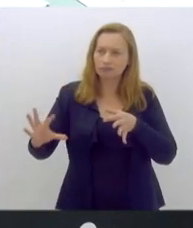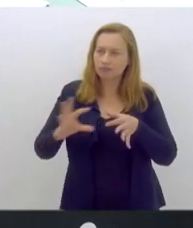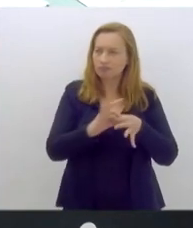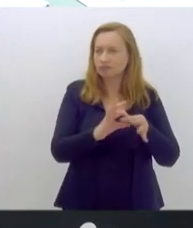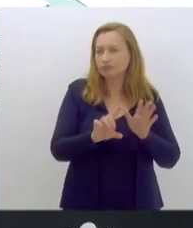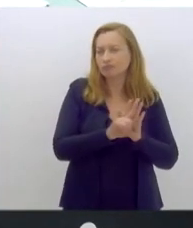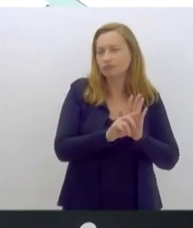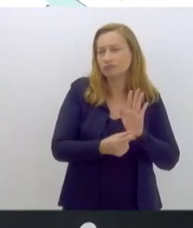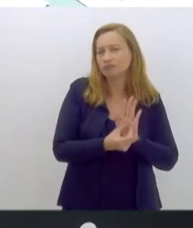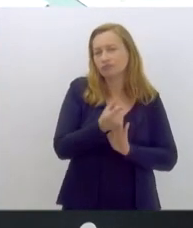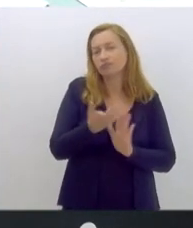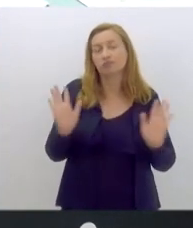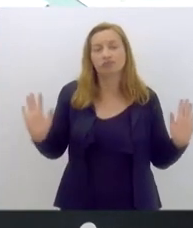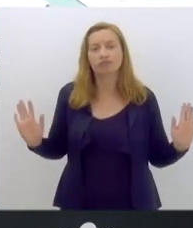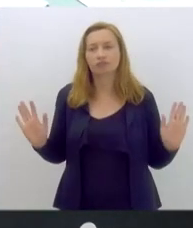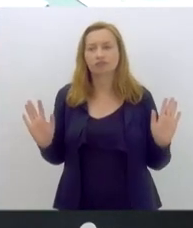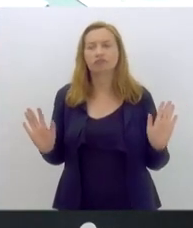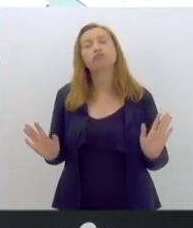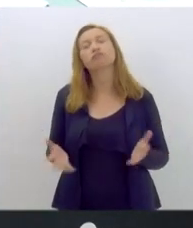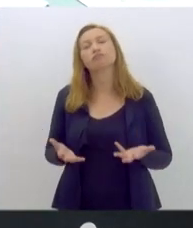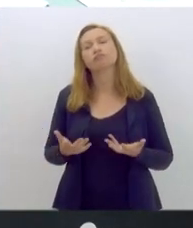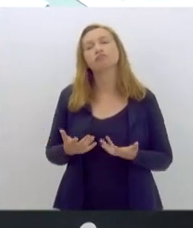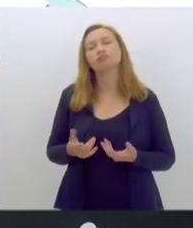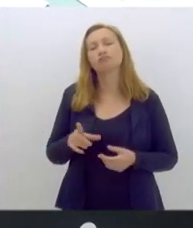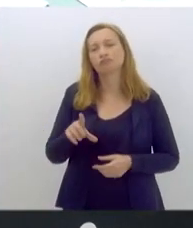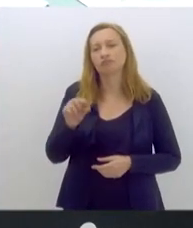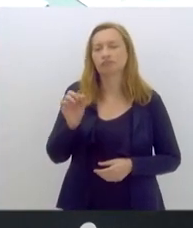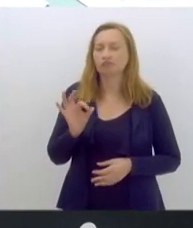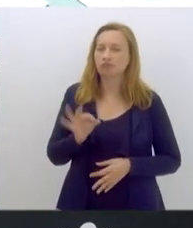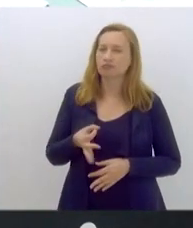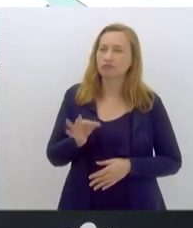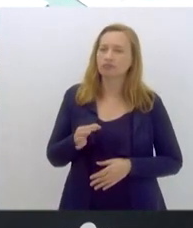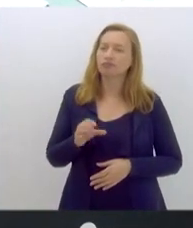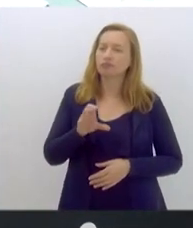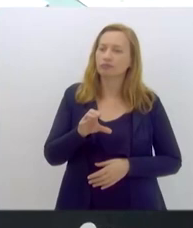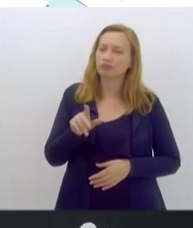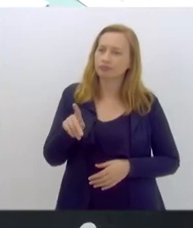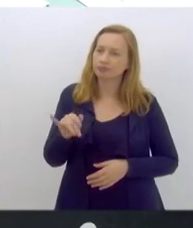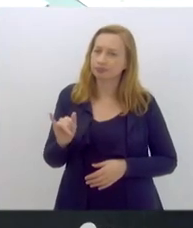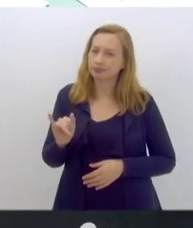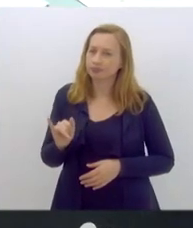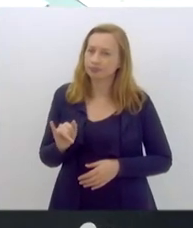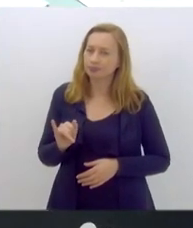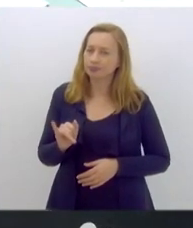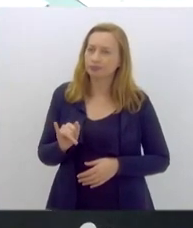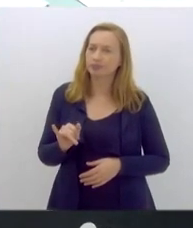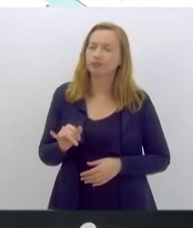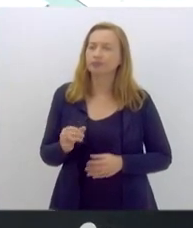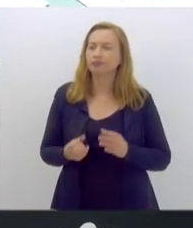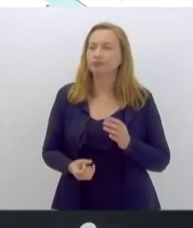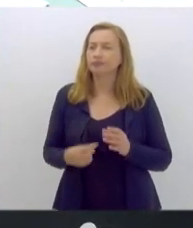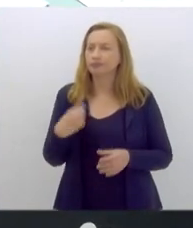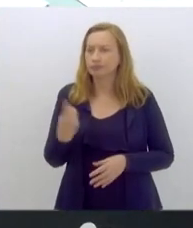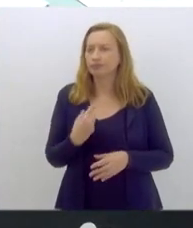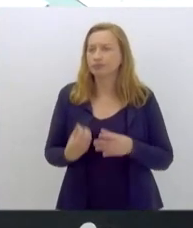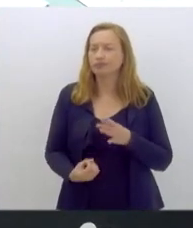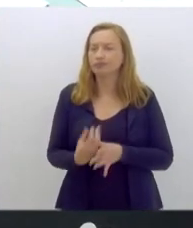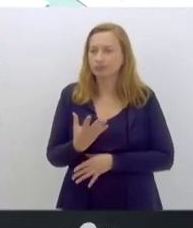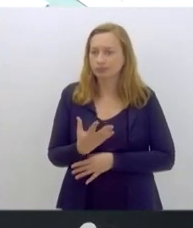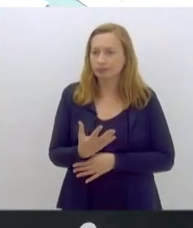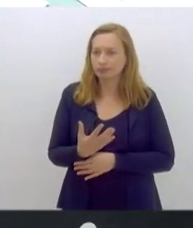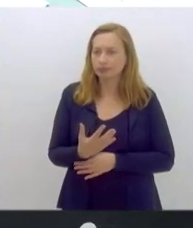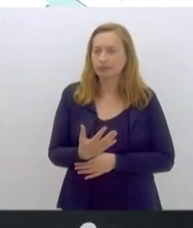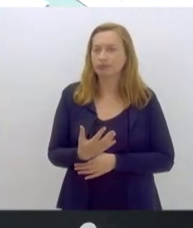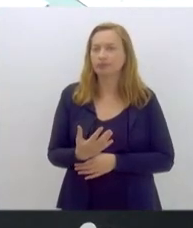orçamento nós decidimos inclusive na CPI que nós vamos produzir quando abrir